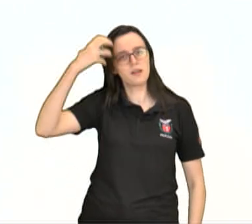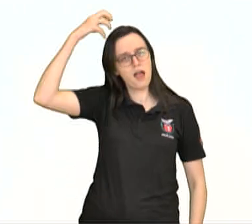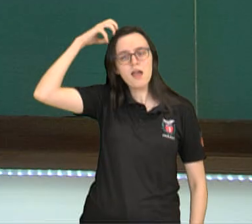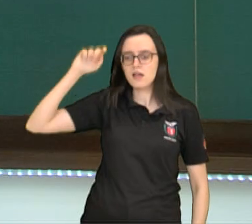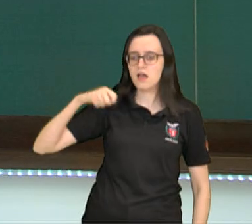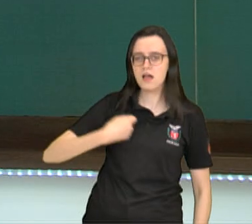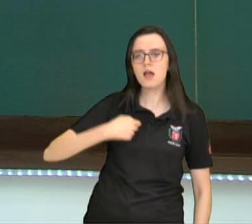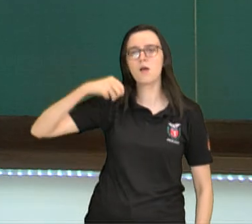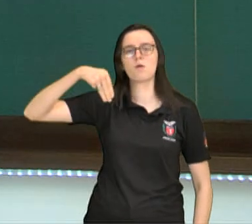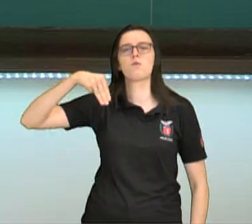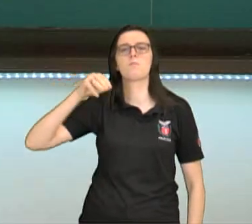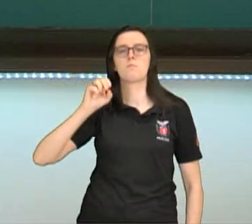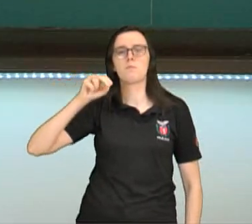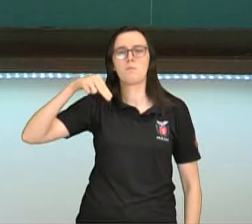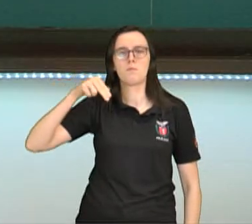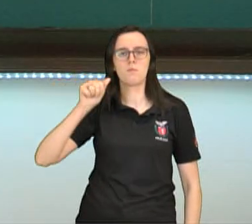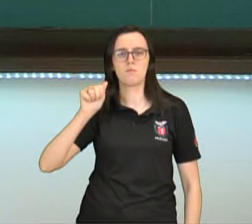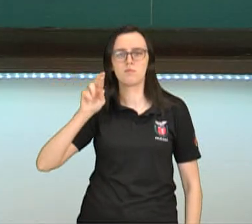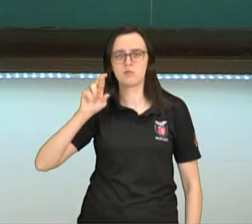rei. Lembre-se disso.